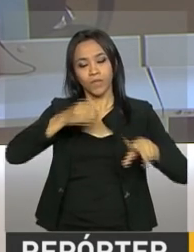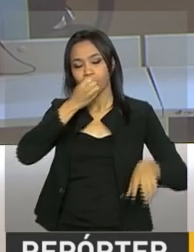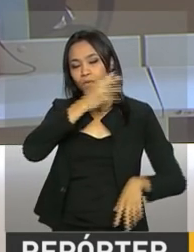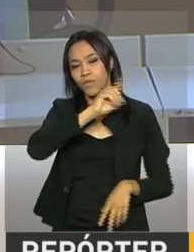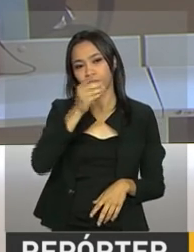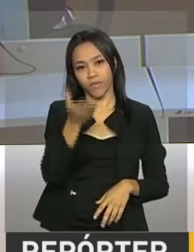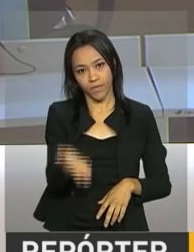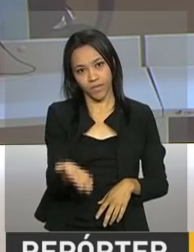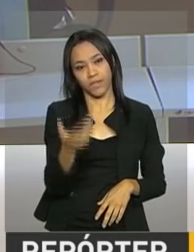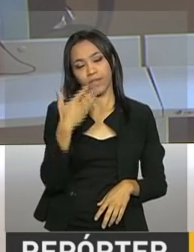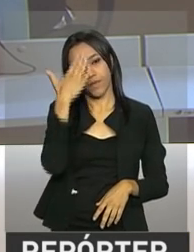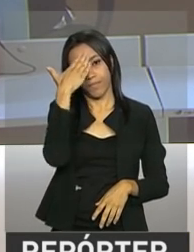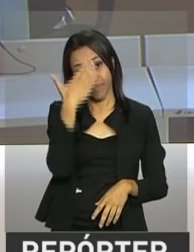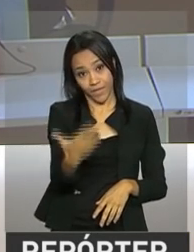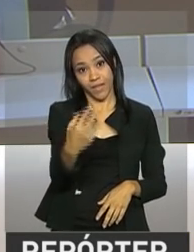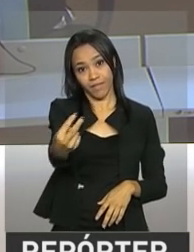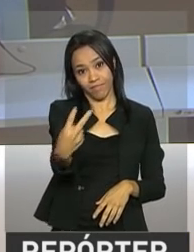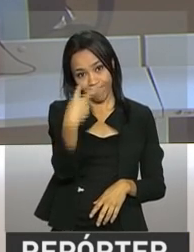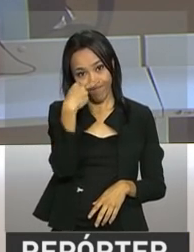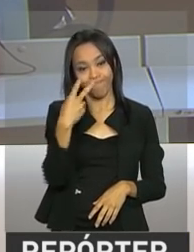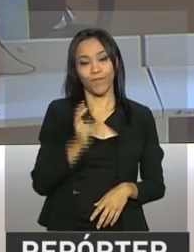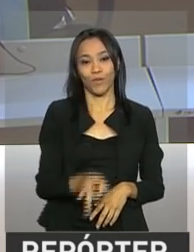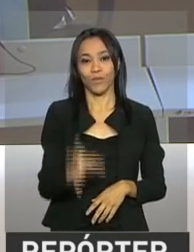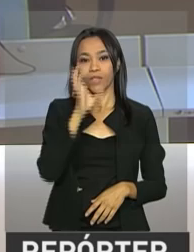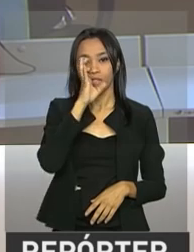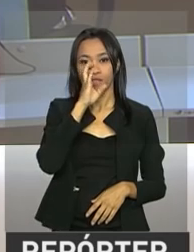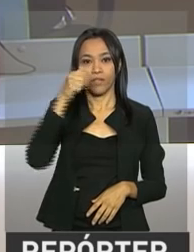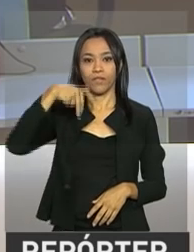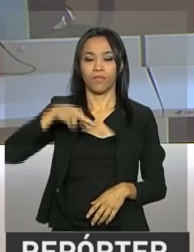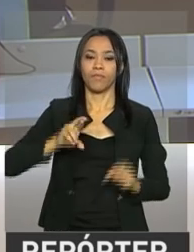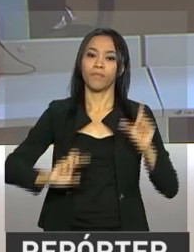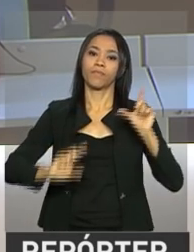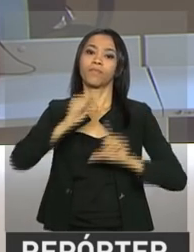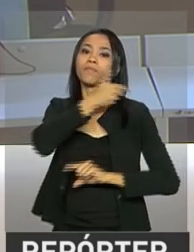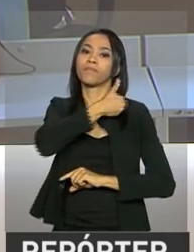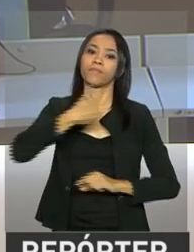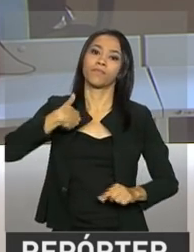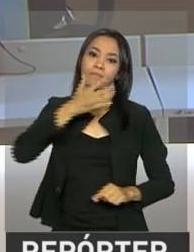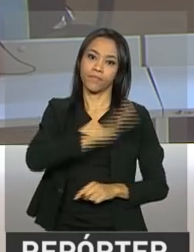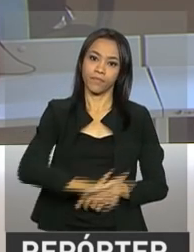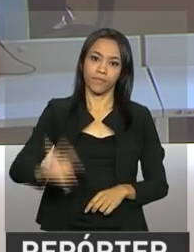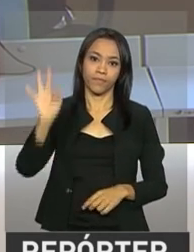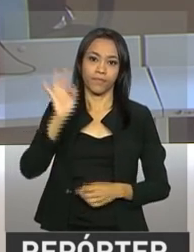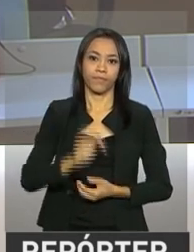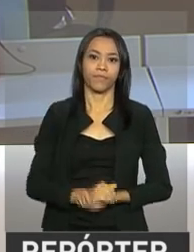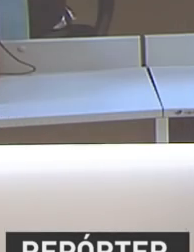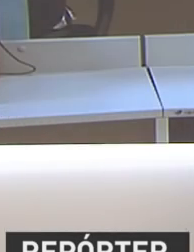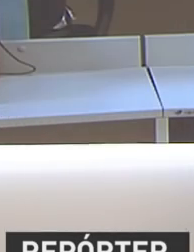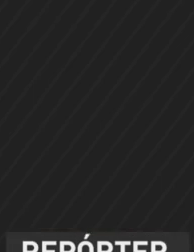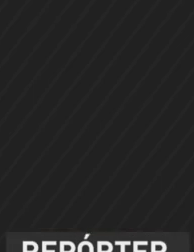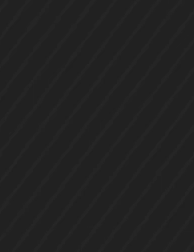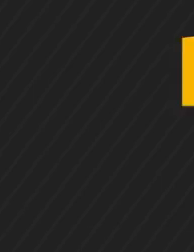dia para você e obrigada pela sua companhia. Continue com a gente aqui na NBR, a TV do Governo Federal.